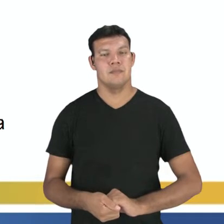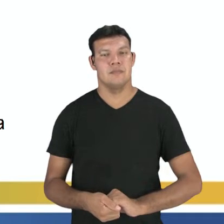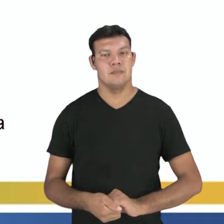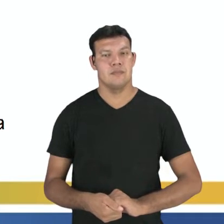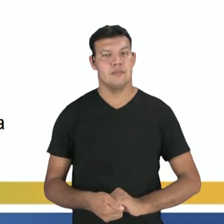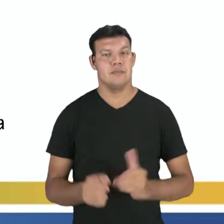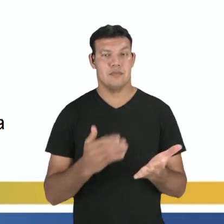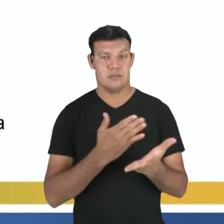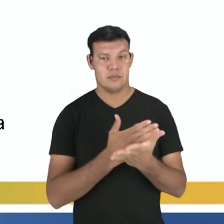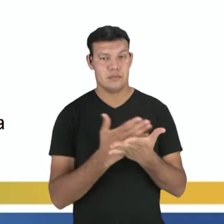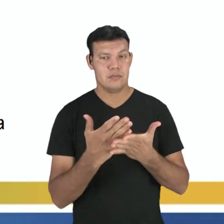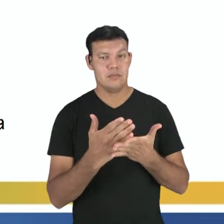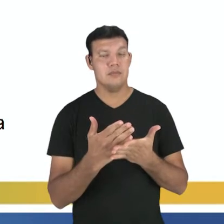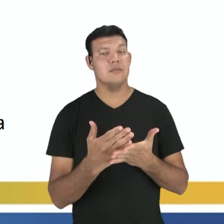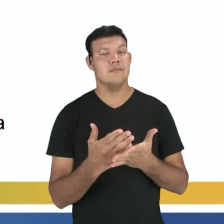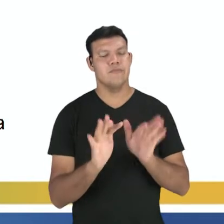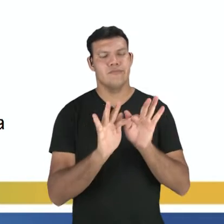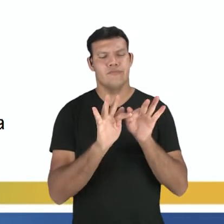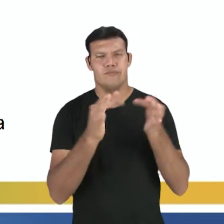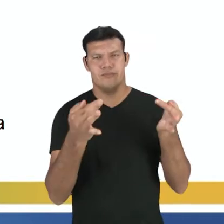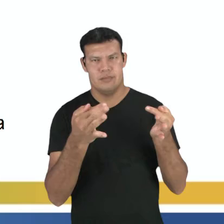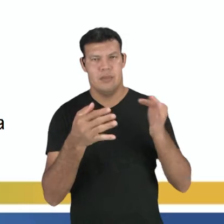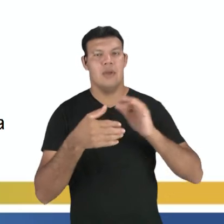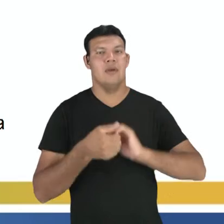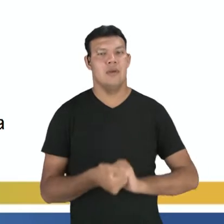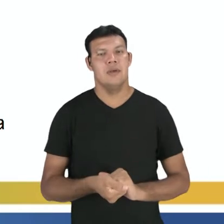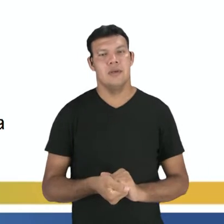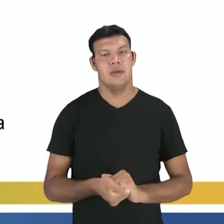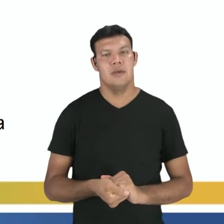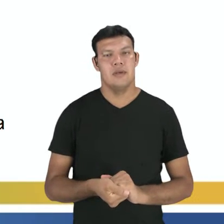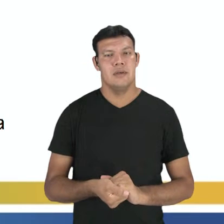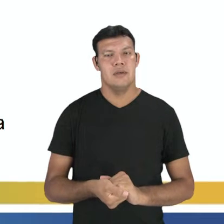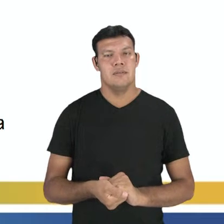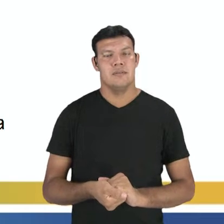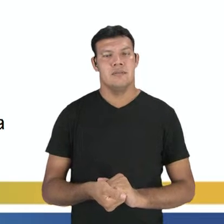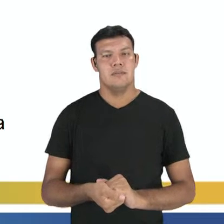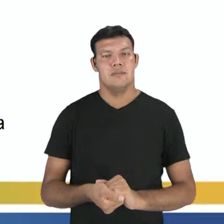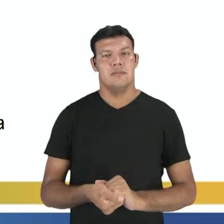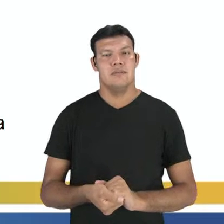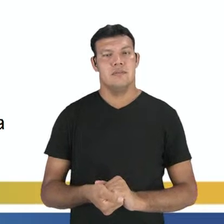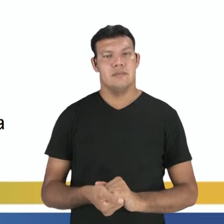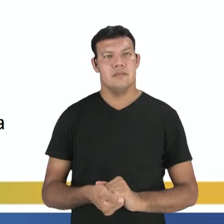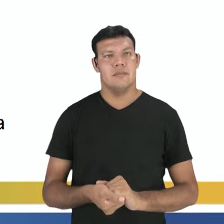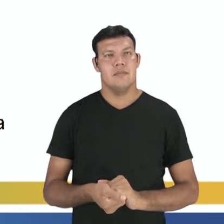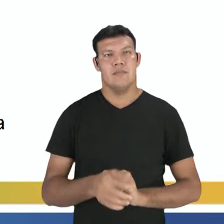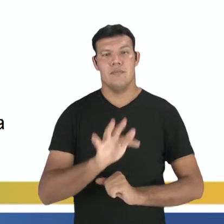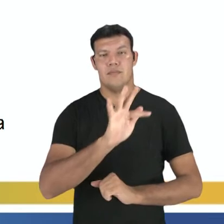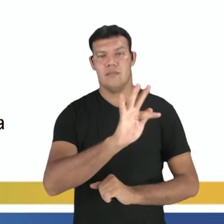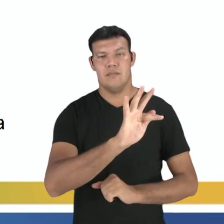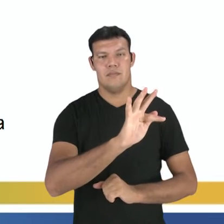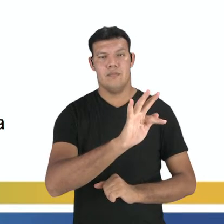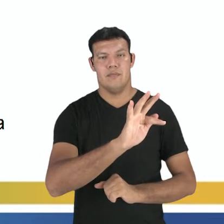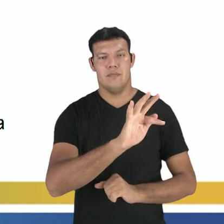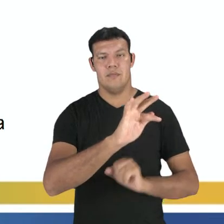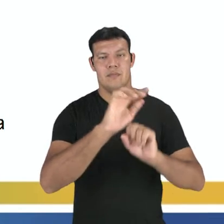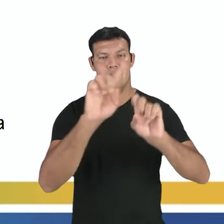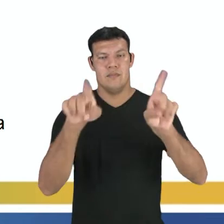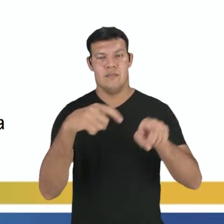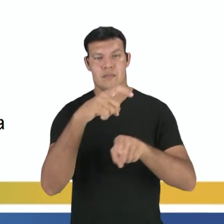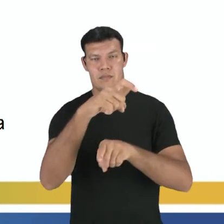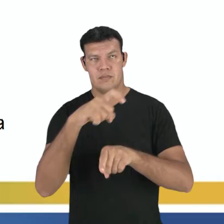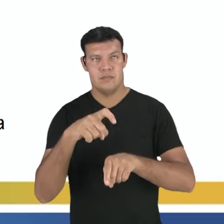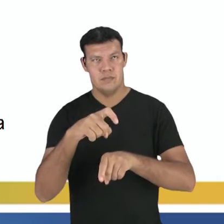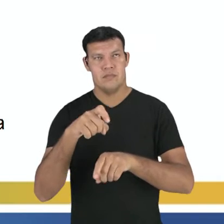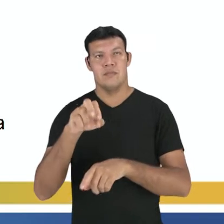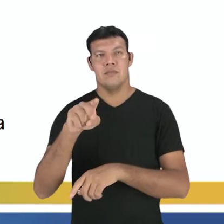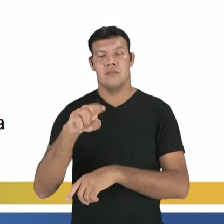Vamos começar com um exemplo mais simples, tá? Essa função aí, abaixo, que é dessa função abaixo.